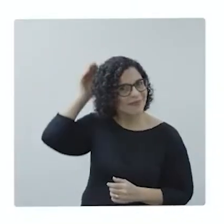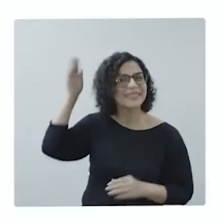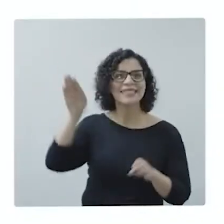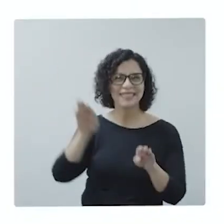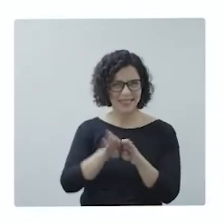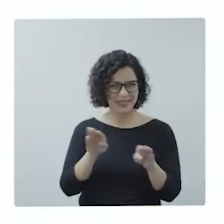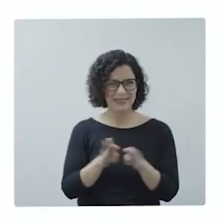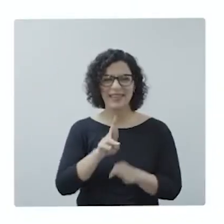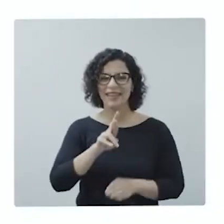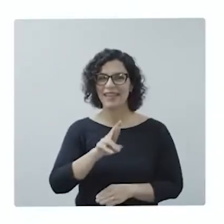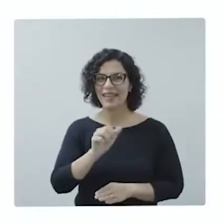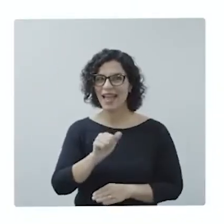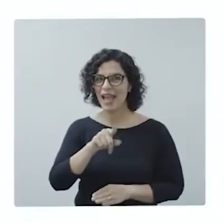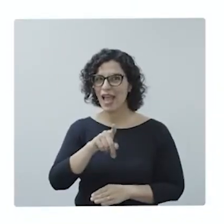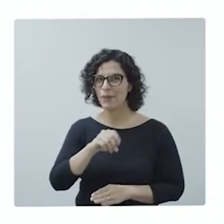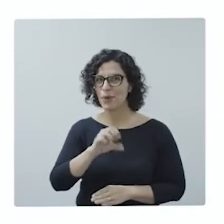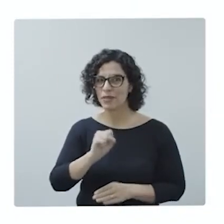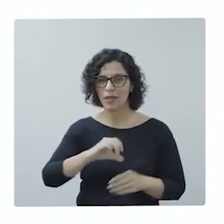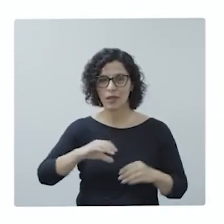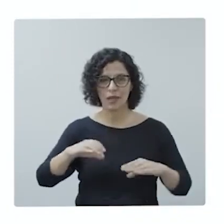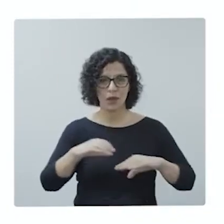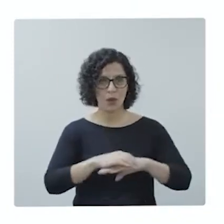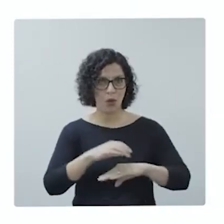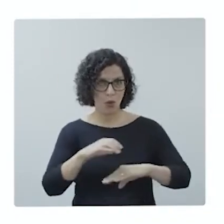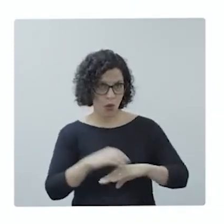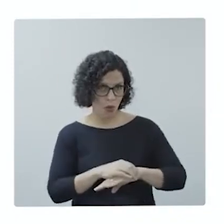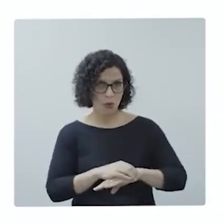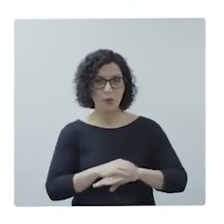Raposa rouba calçados de moradores.